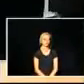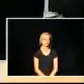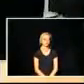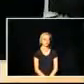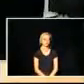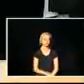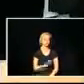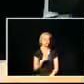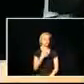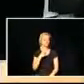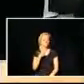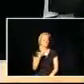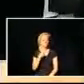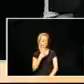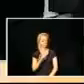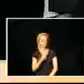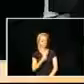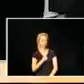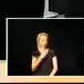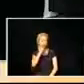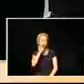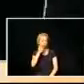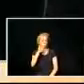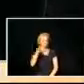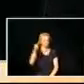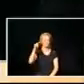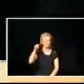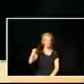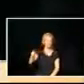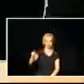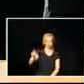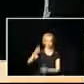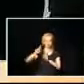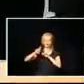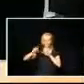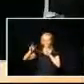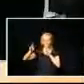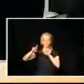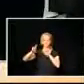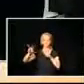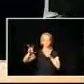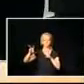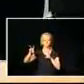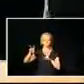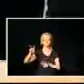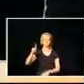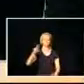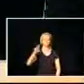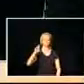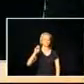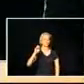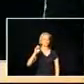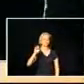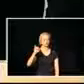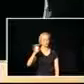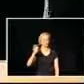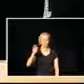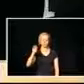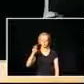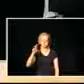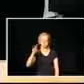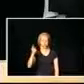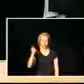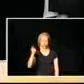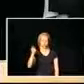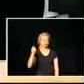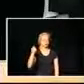do pró-reitor de finanças, nós estávamos certos, que a universidade hoje tem 20 milhões em caixa. A CPI